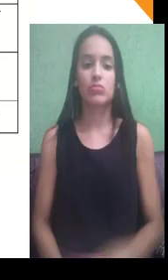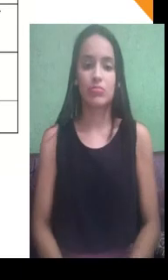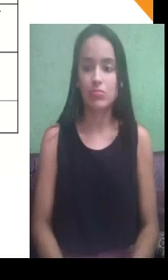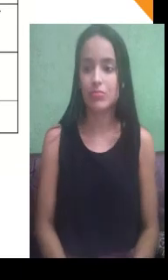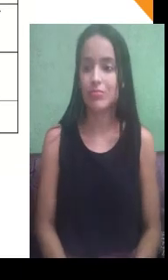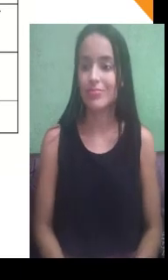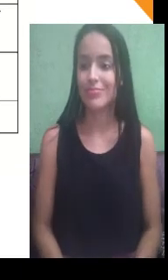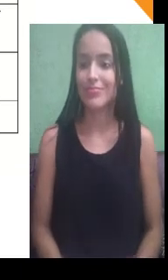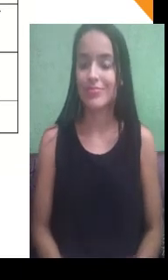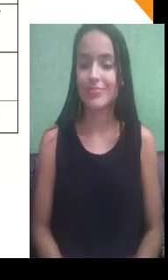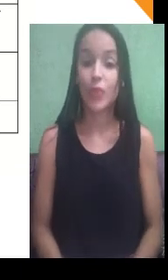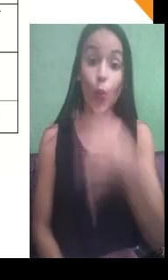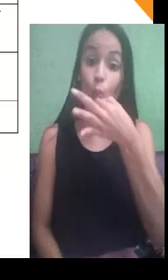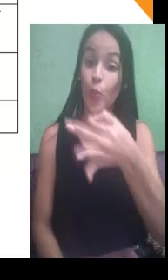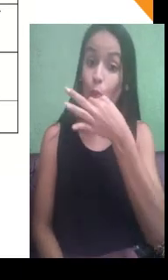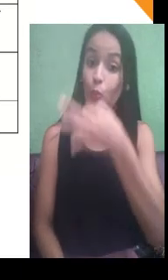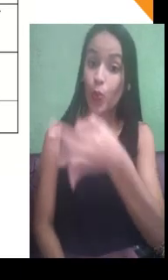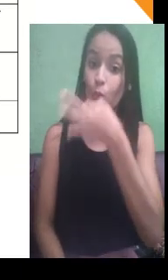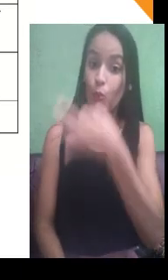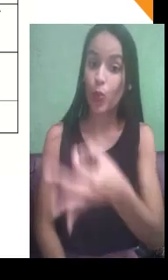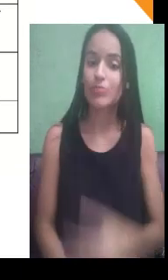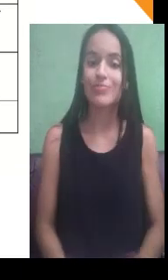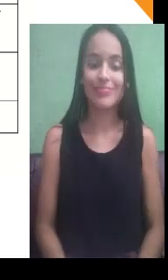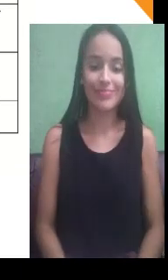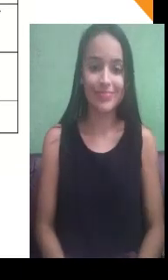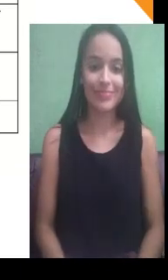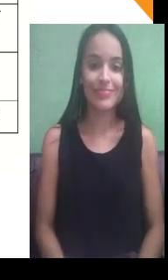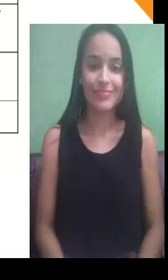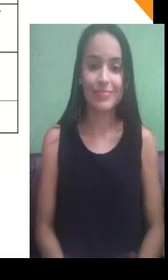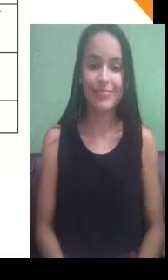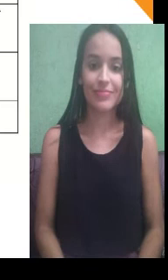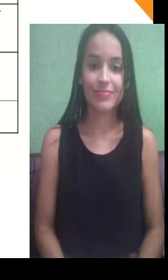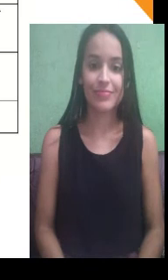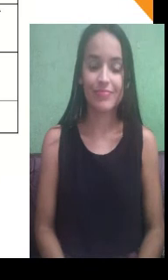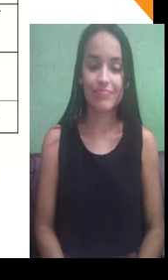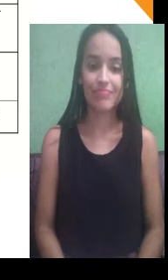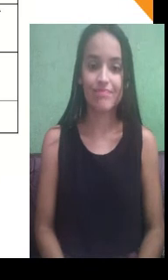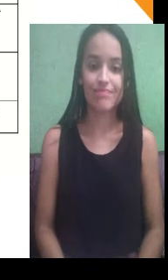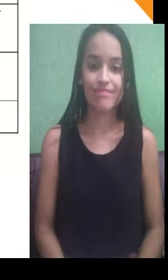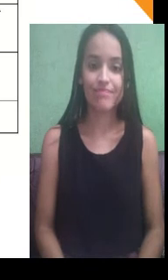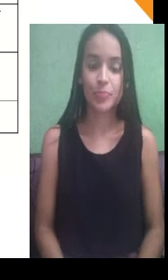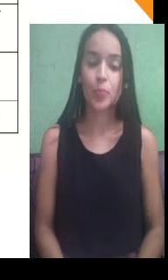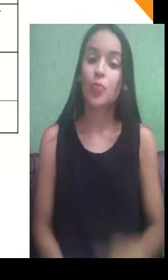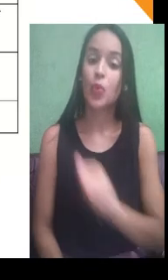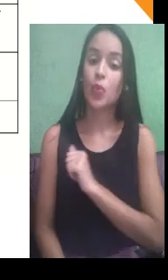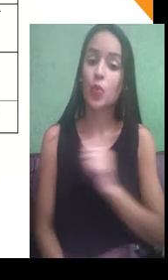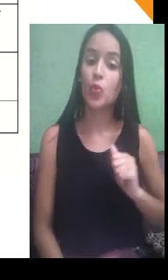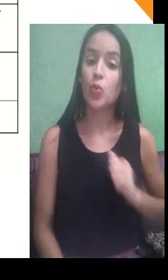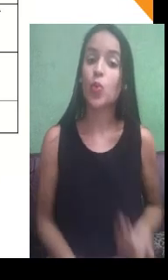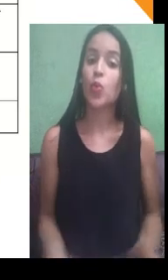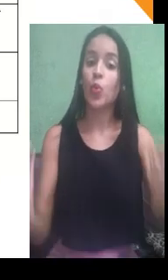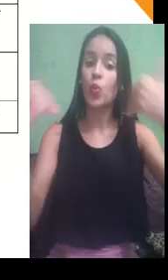cigarro, entretanto, ele assume uma posição sobre o tema cigarro. Ele considera que o cigarro deve ser proibido. se ele assume uma